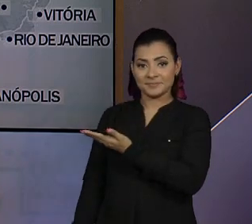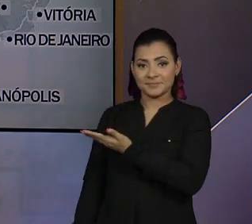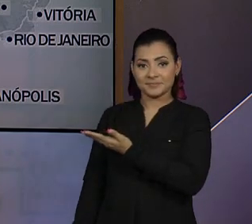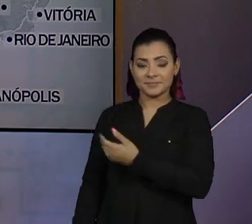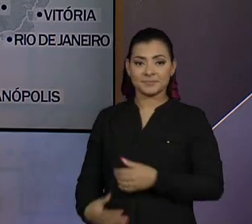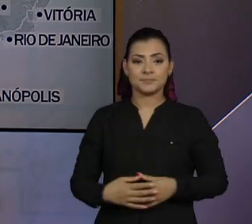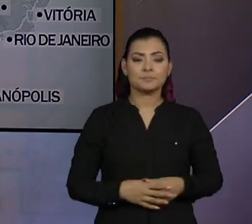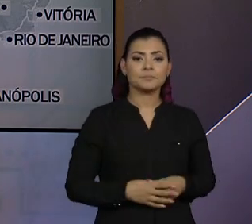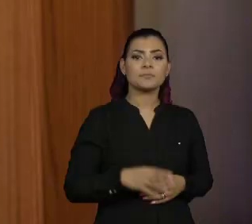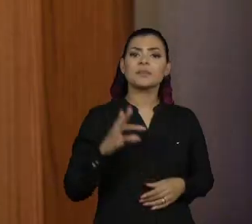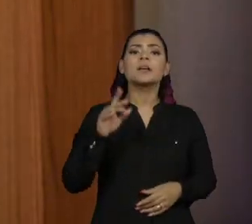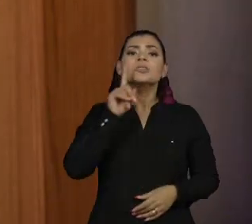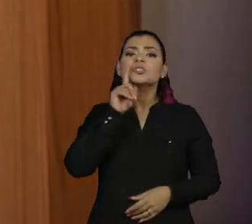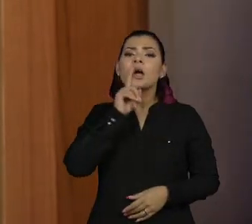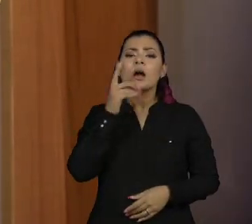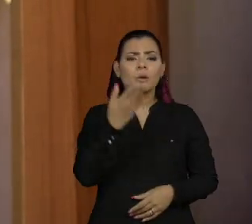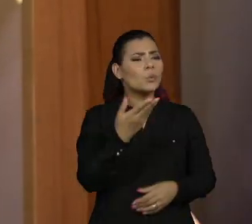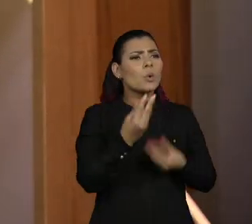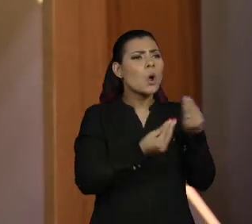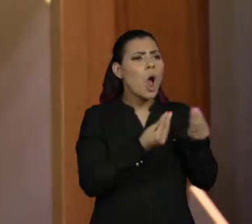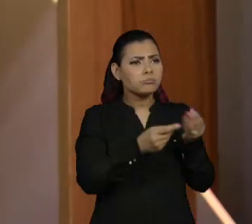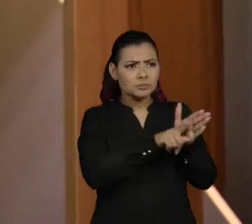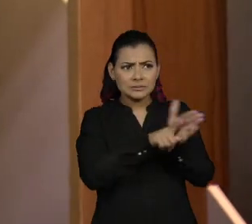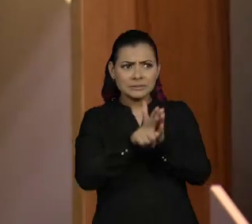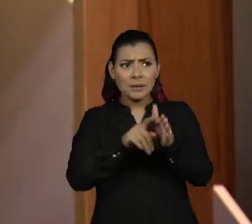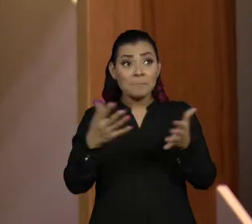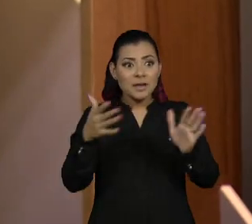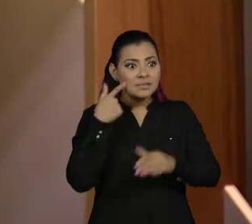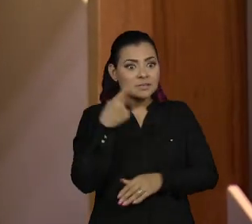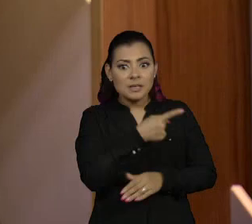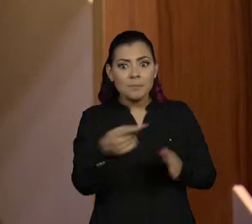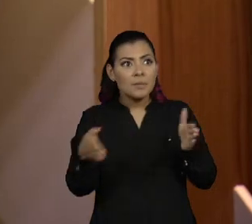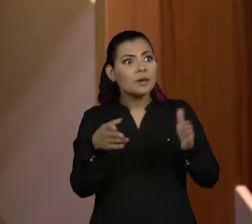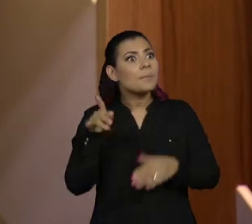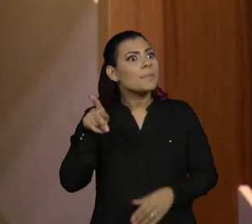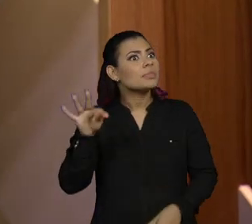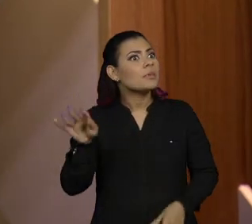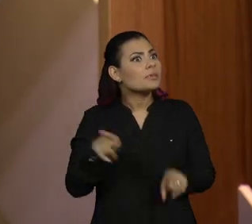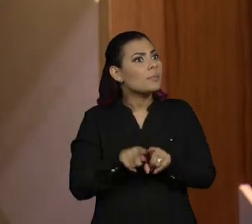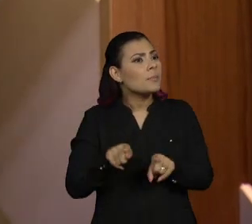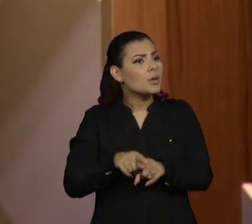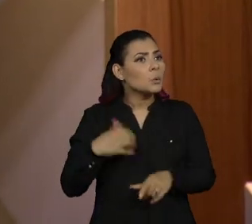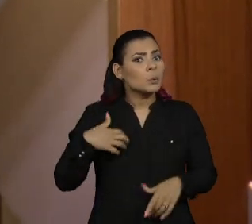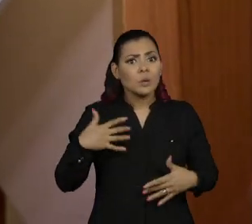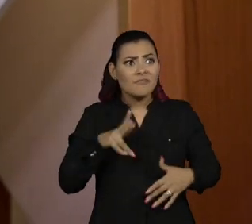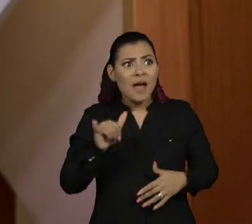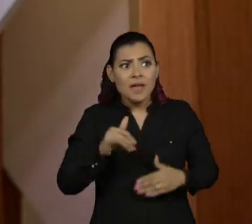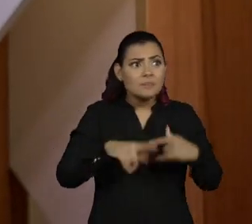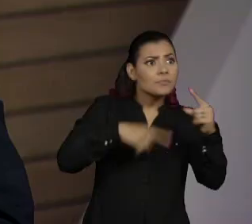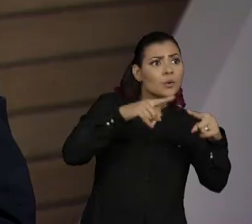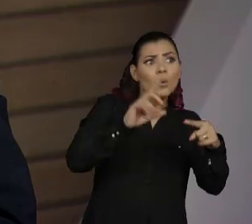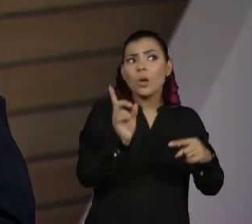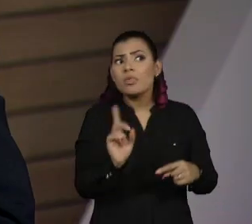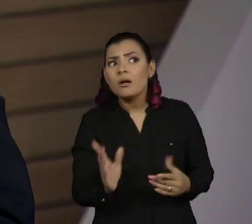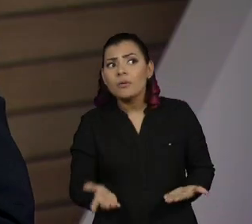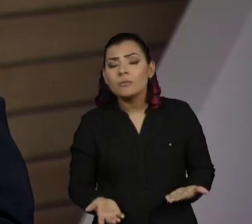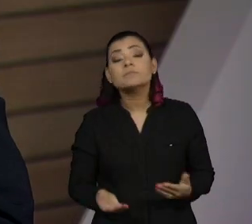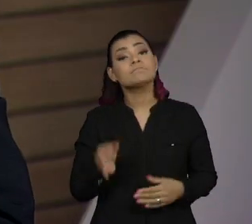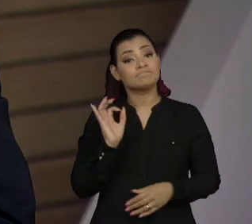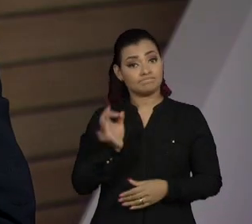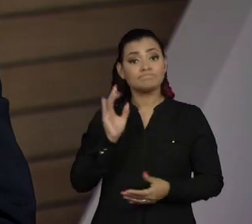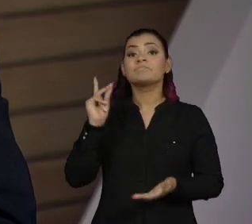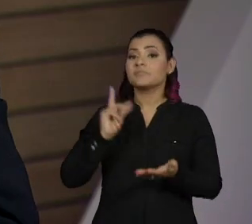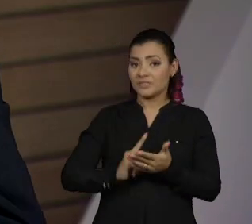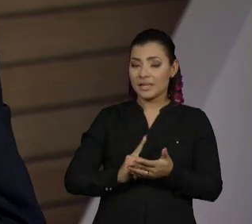tela. Tiago, os números estão aí, mas a notícia da semana foi a situação do PT, né? O PT vai ou não vai? É verdade, teve